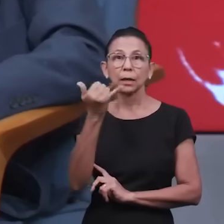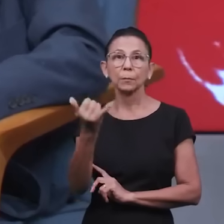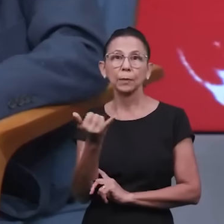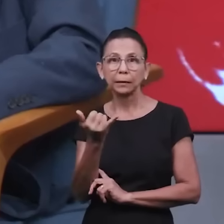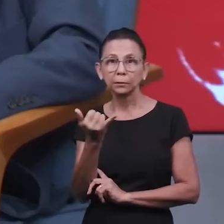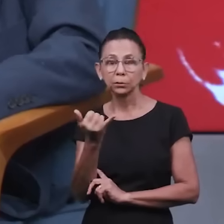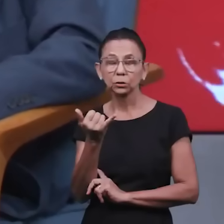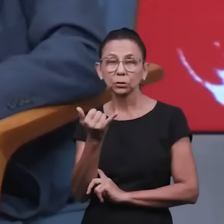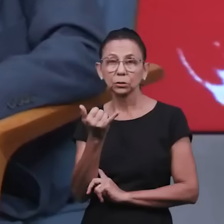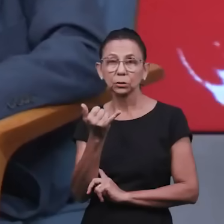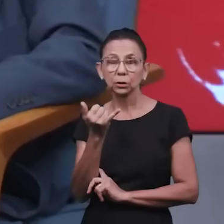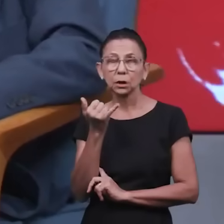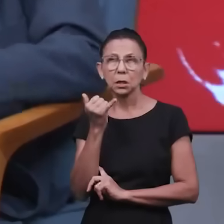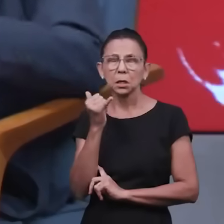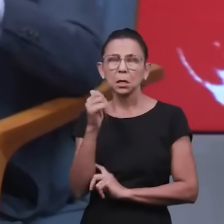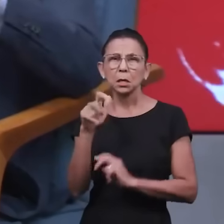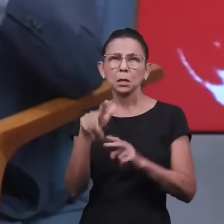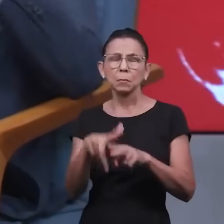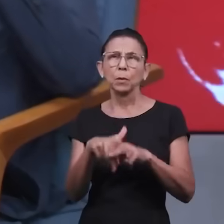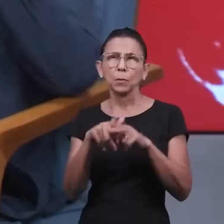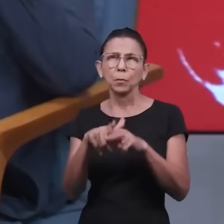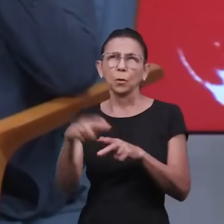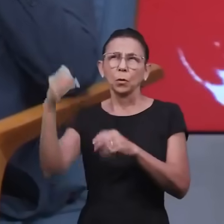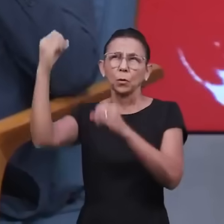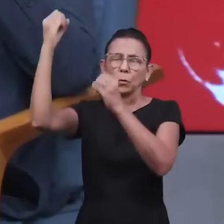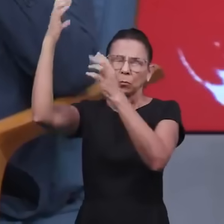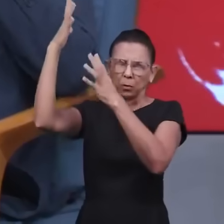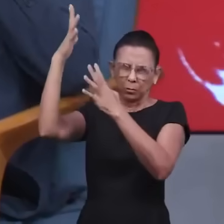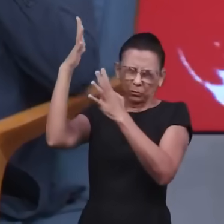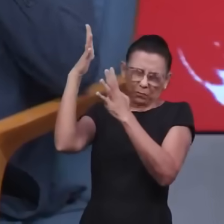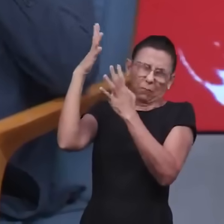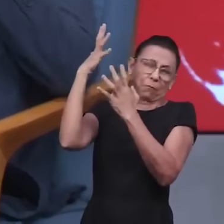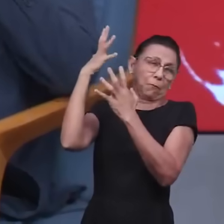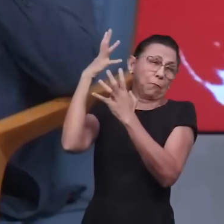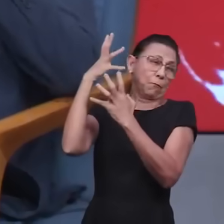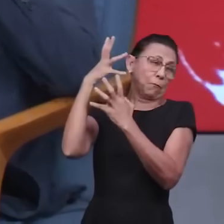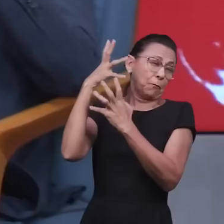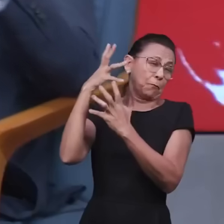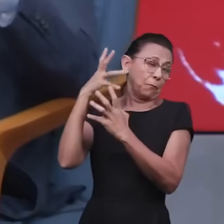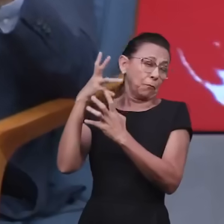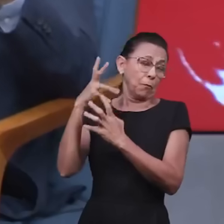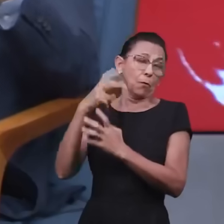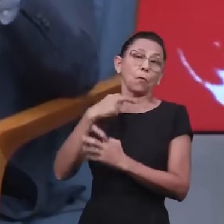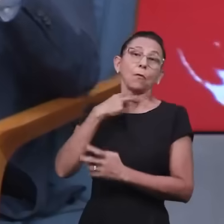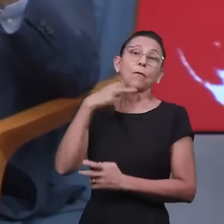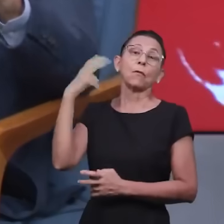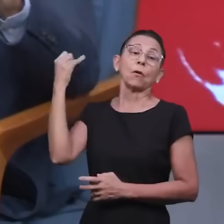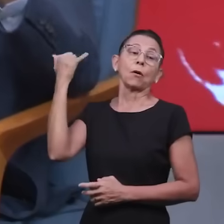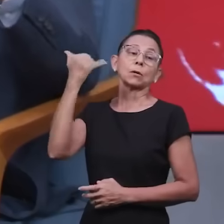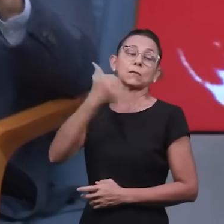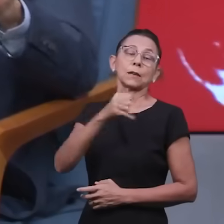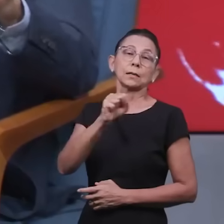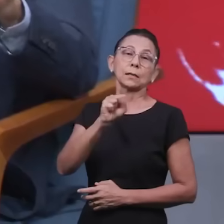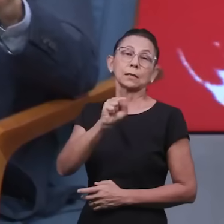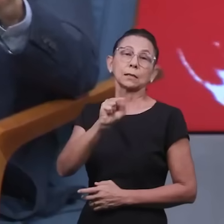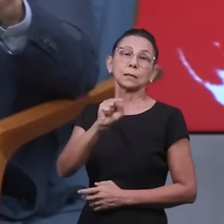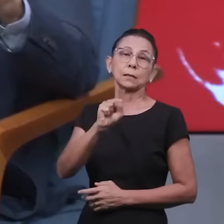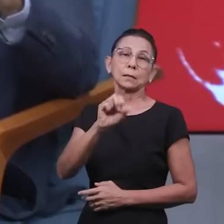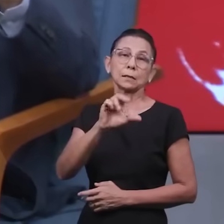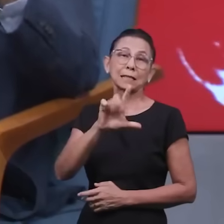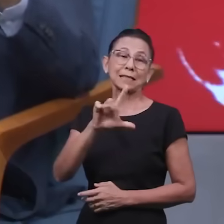forte, e ele ouviu uma voz. A voz dizia: Saulo,